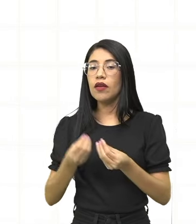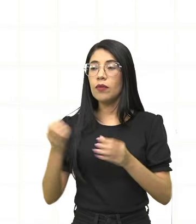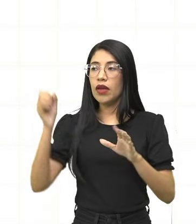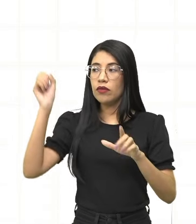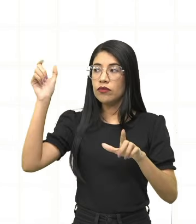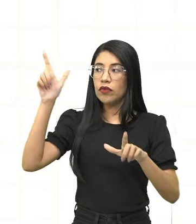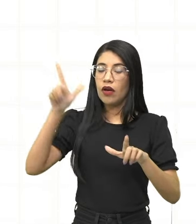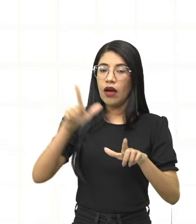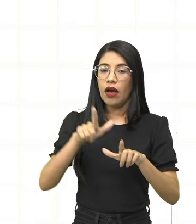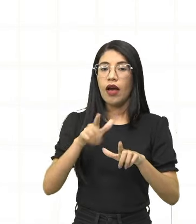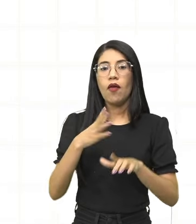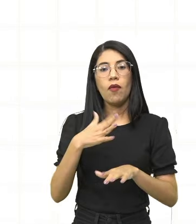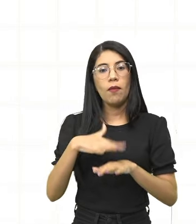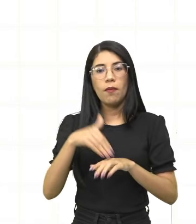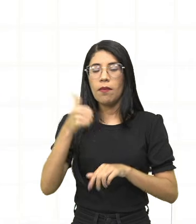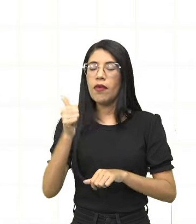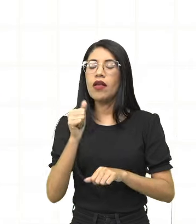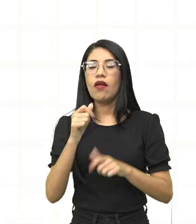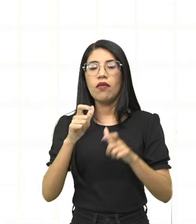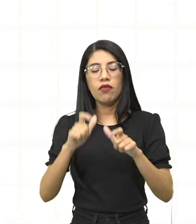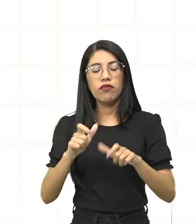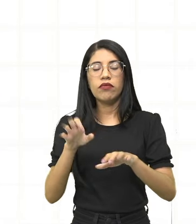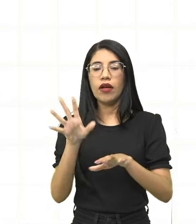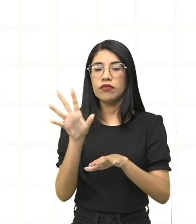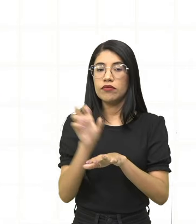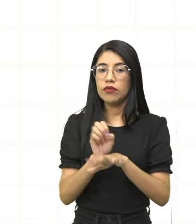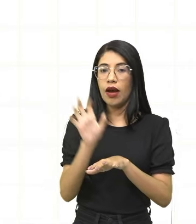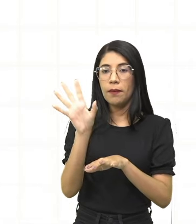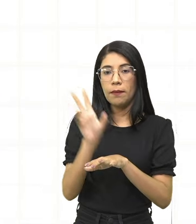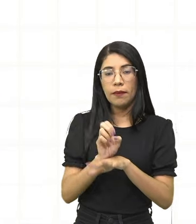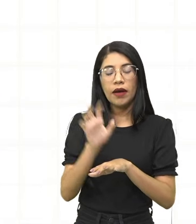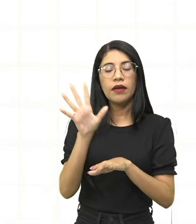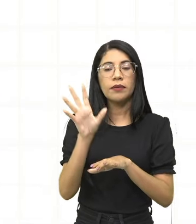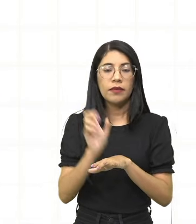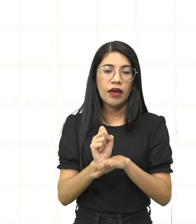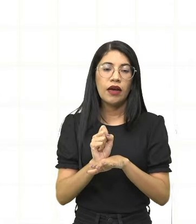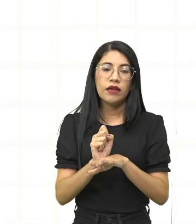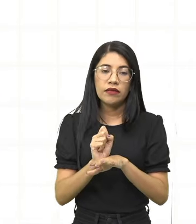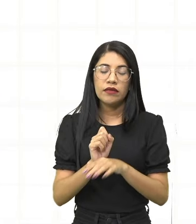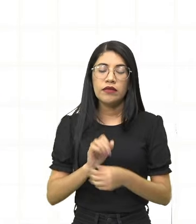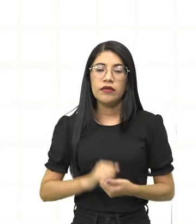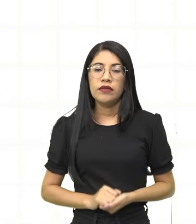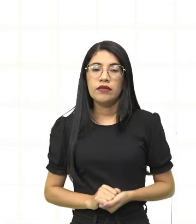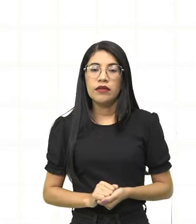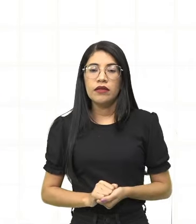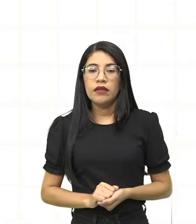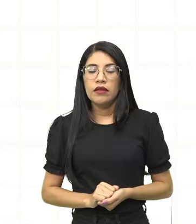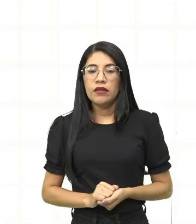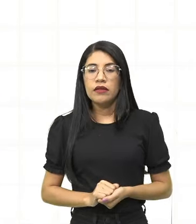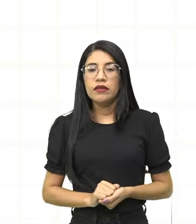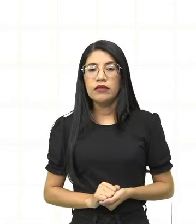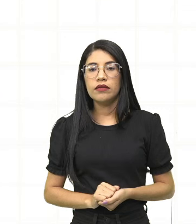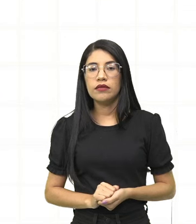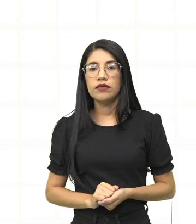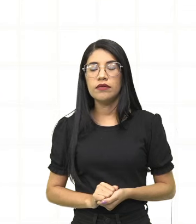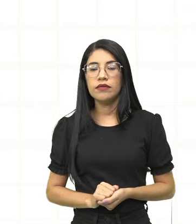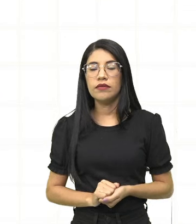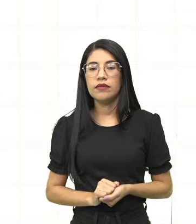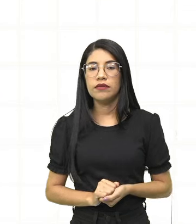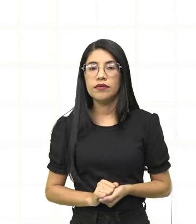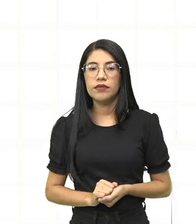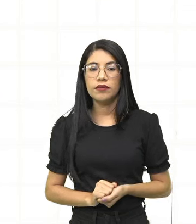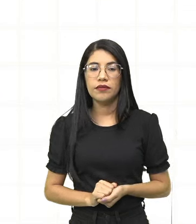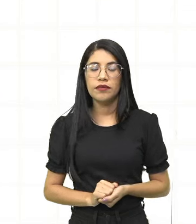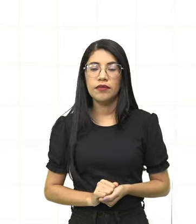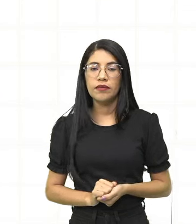é a melhor localização onde nós temos essa incidência maior de raios solares, tá bom? Então, no